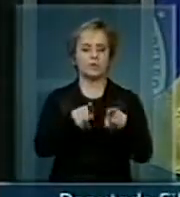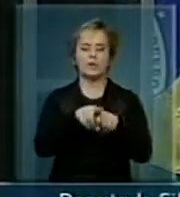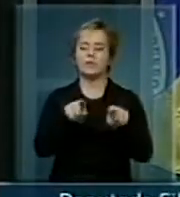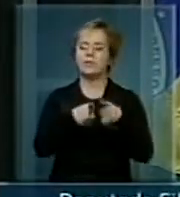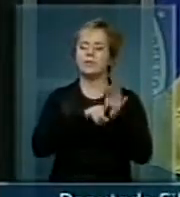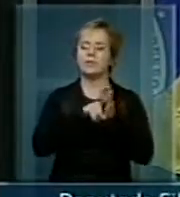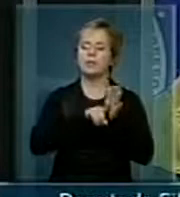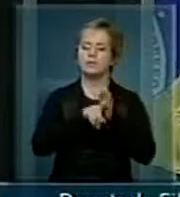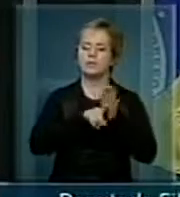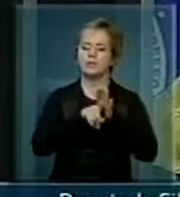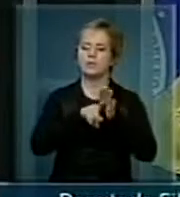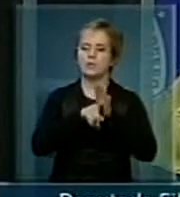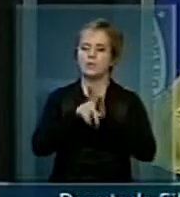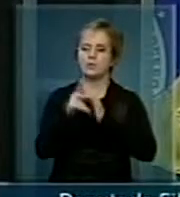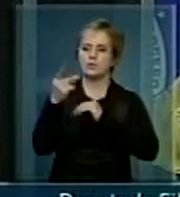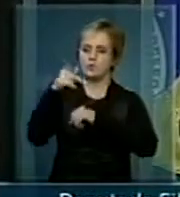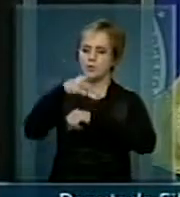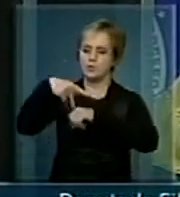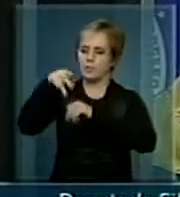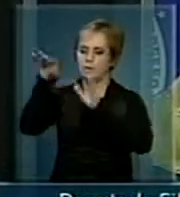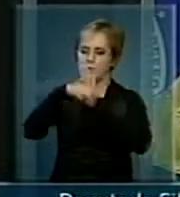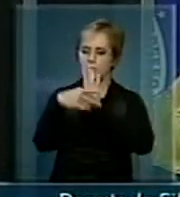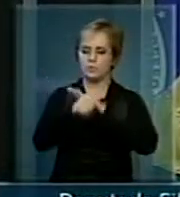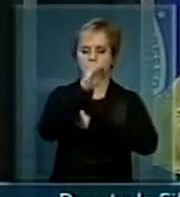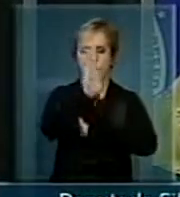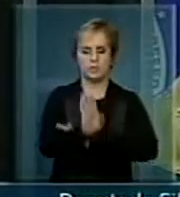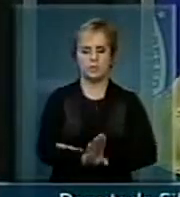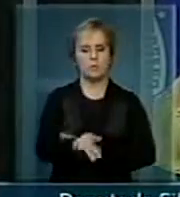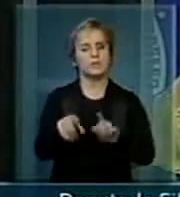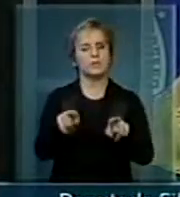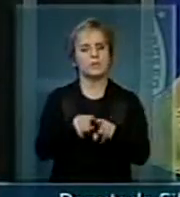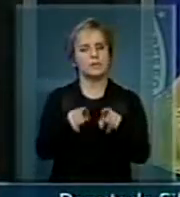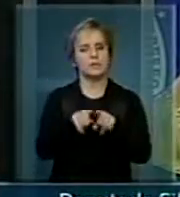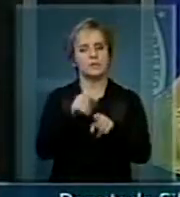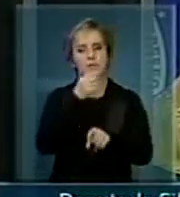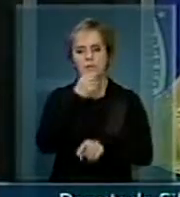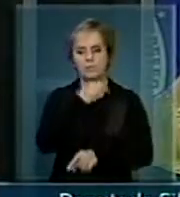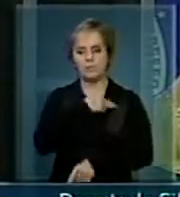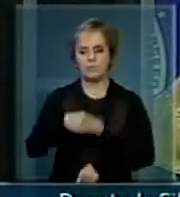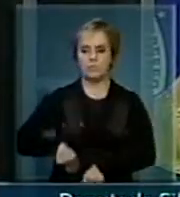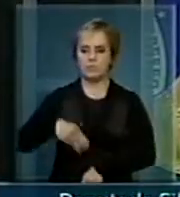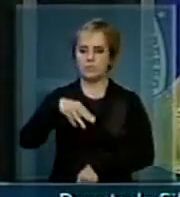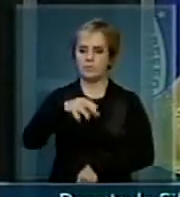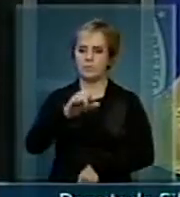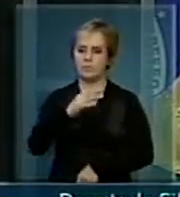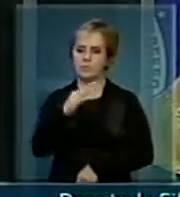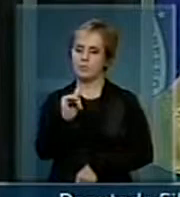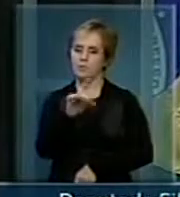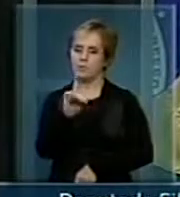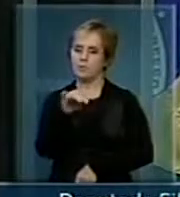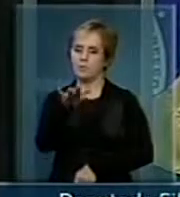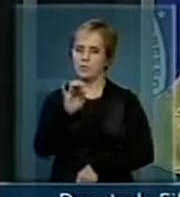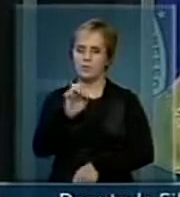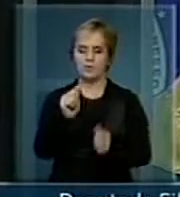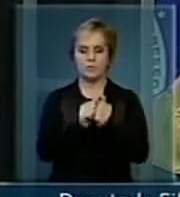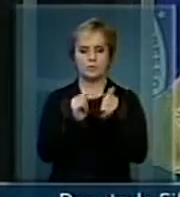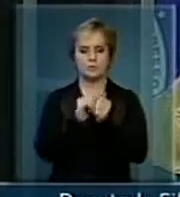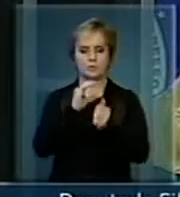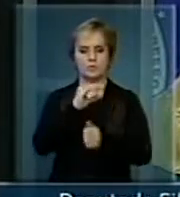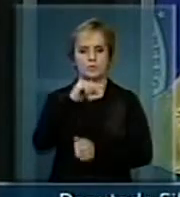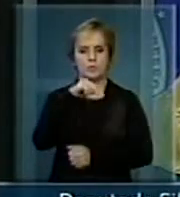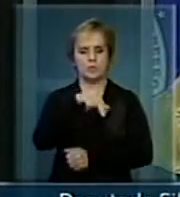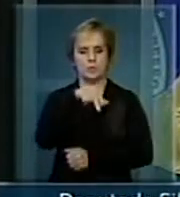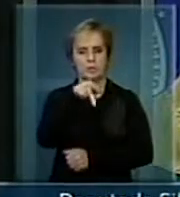pesquisadores que vêm de outros países para o Brasil, e o ministro Mercadante, junto com o CNPq, já acaba de